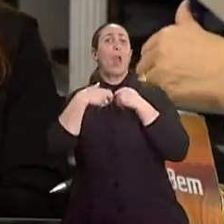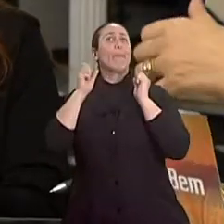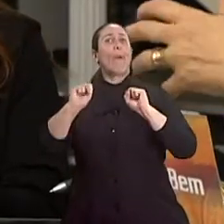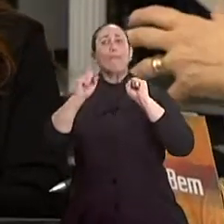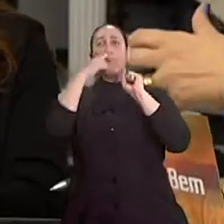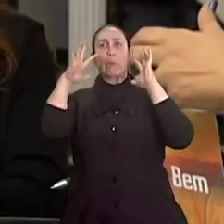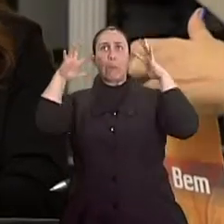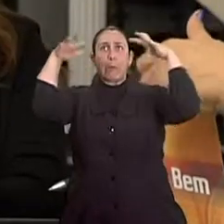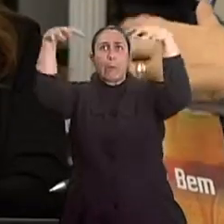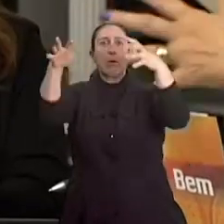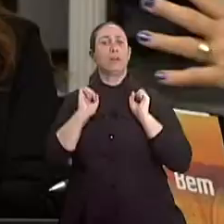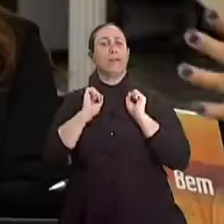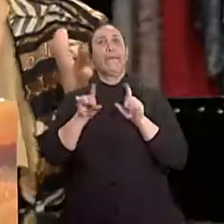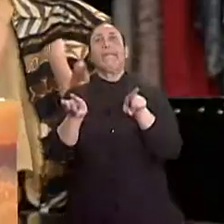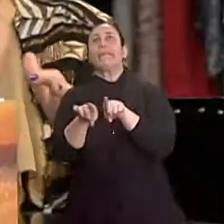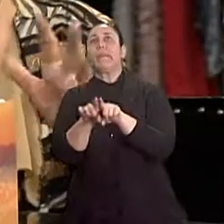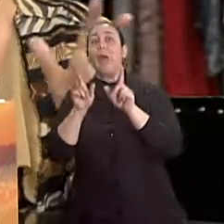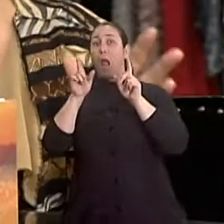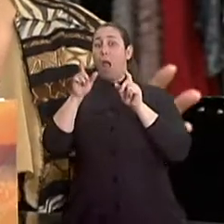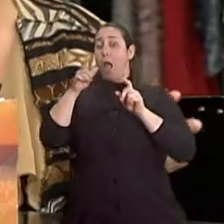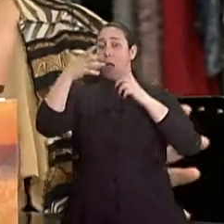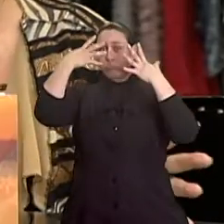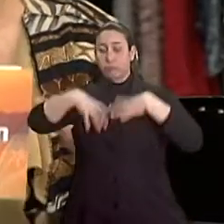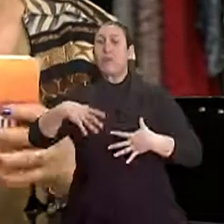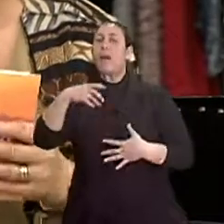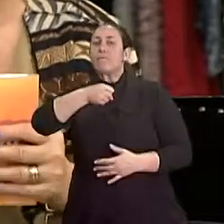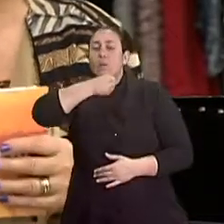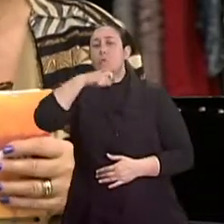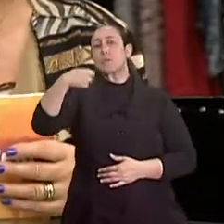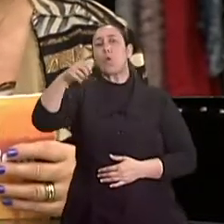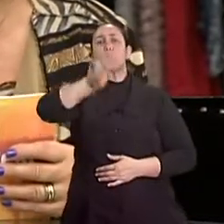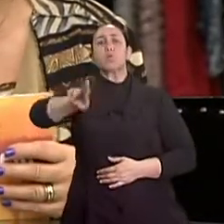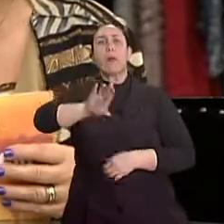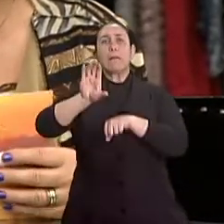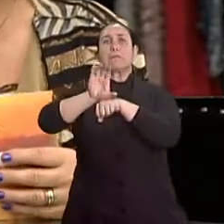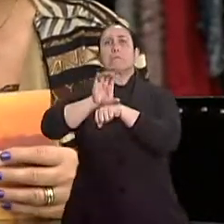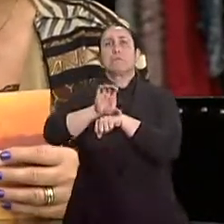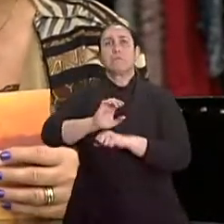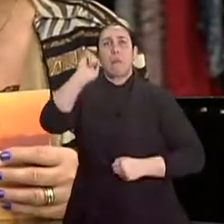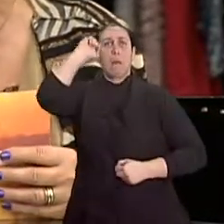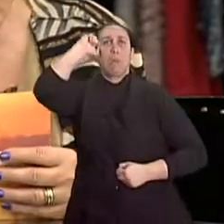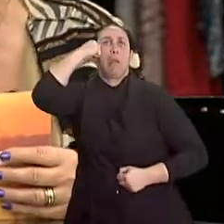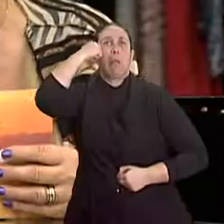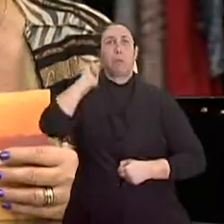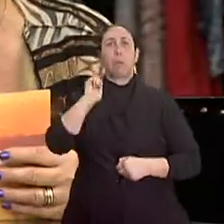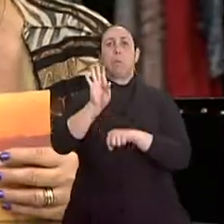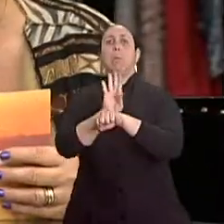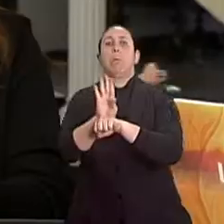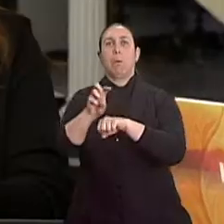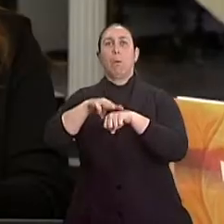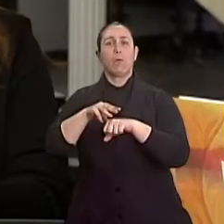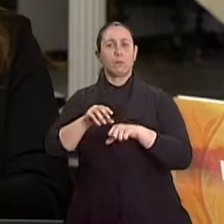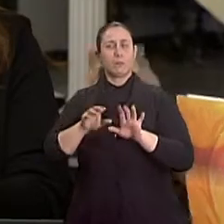se vestir, velha tem que se vestir de cinza, preto, quer dizer, é aquela recomendação ao contrário. Sim. Por que que eu lembrei